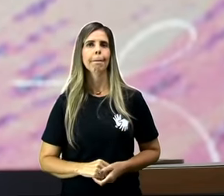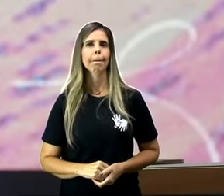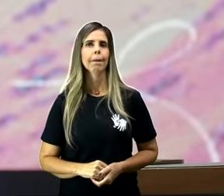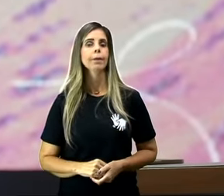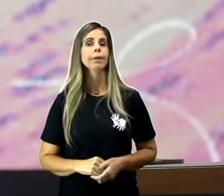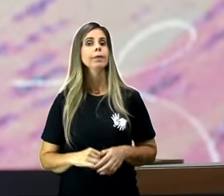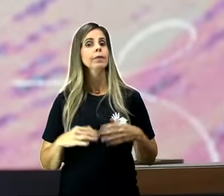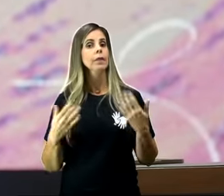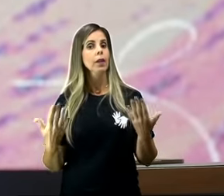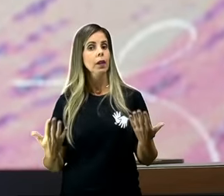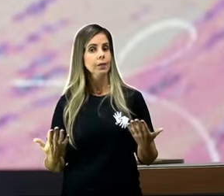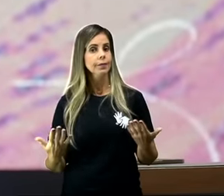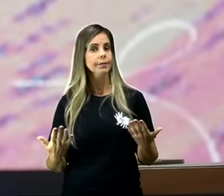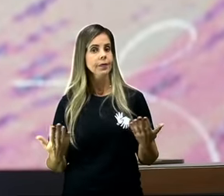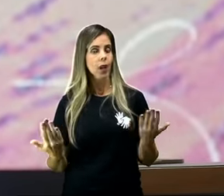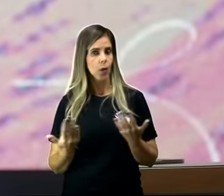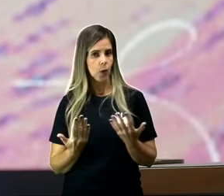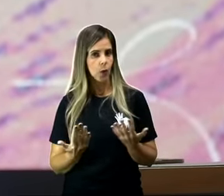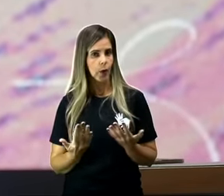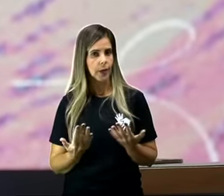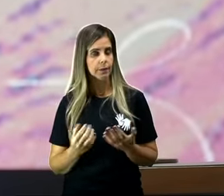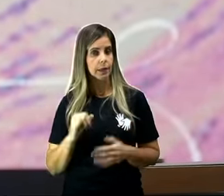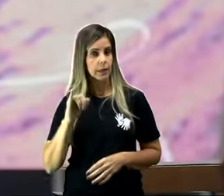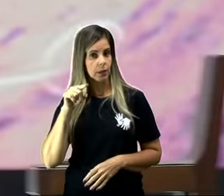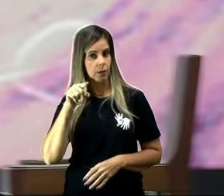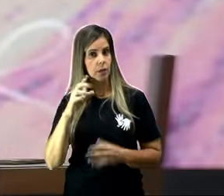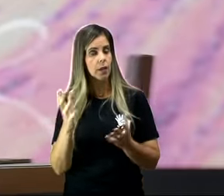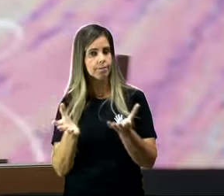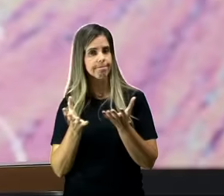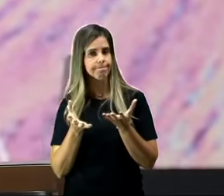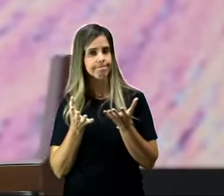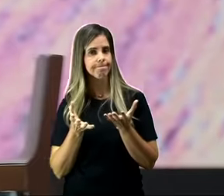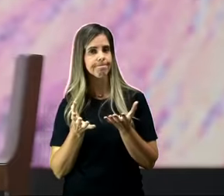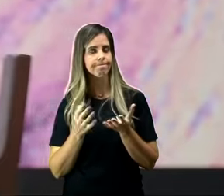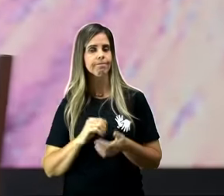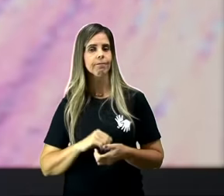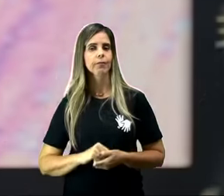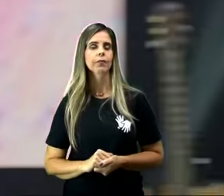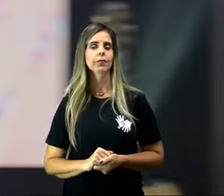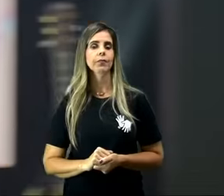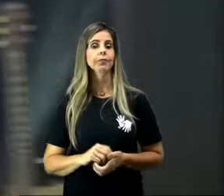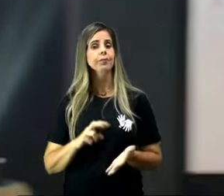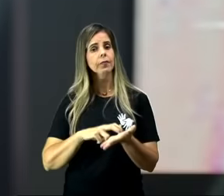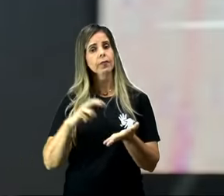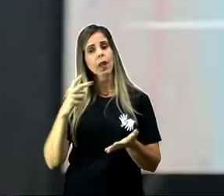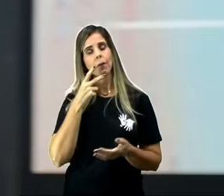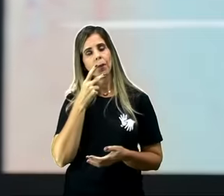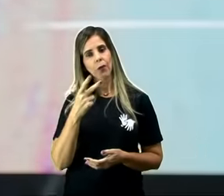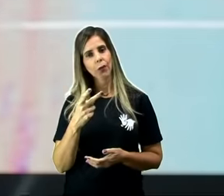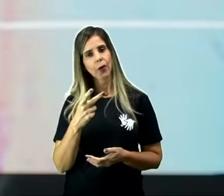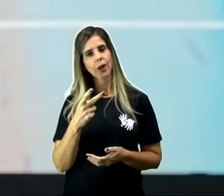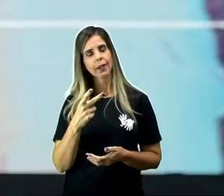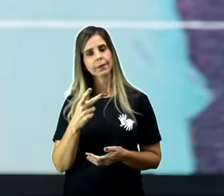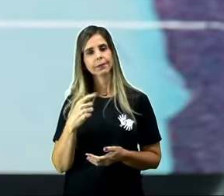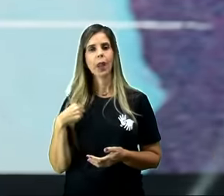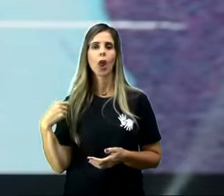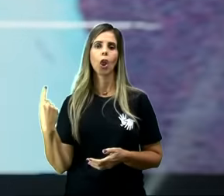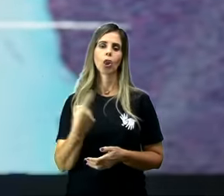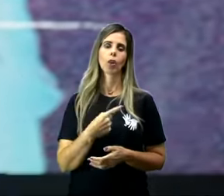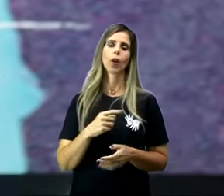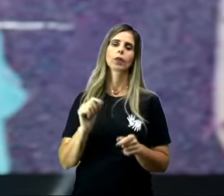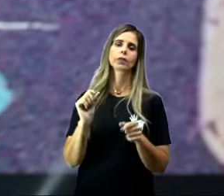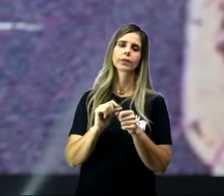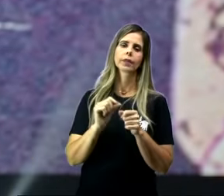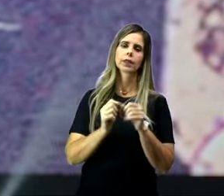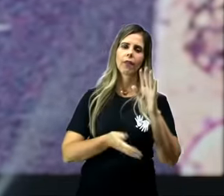Agora cai para trás. Se você quiser, um dia a gente vai. Eu falei hoje pela manhã, a gente está fazendo umas viagens para Israel e a gente está indo em